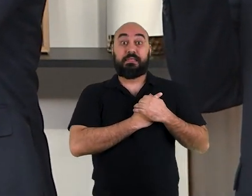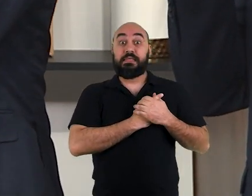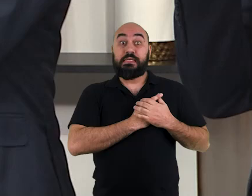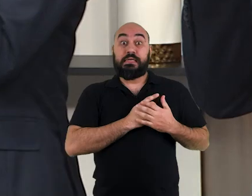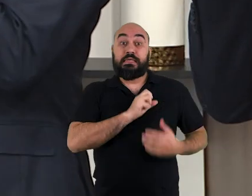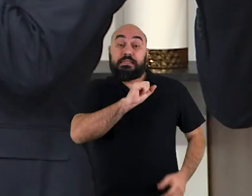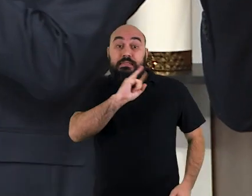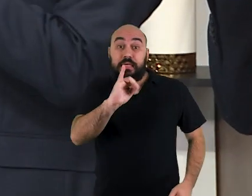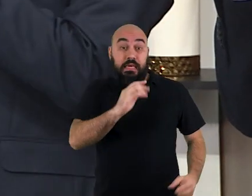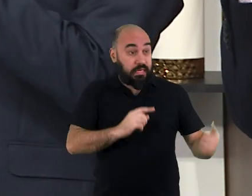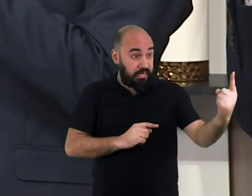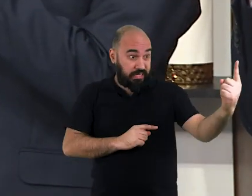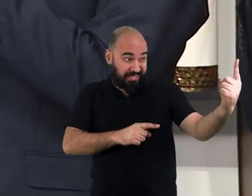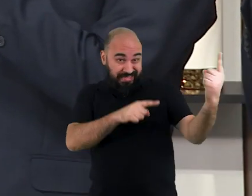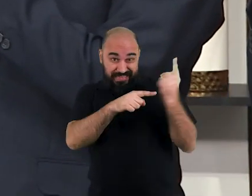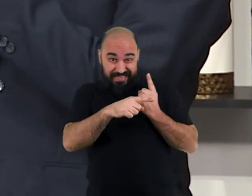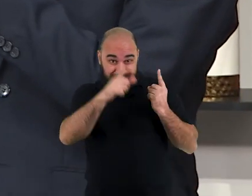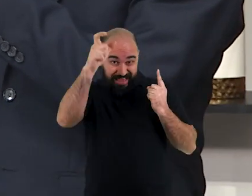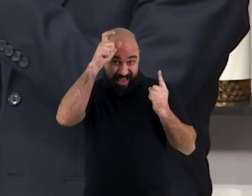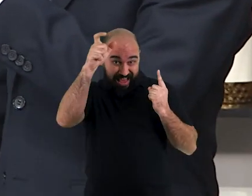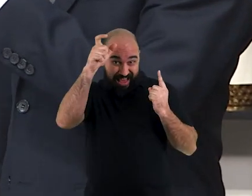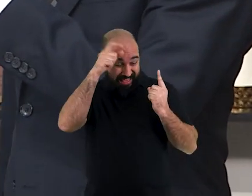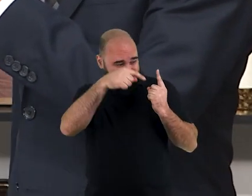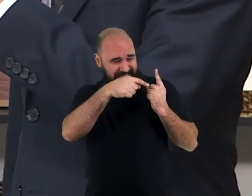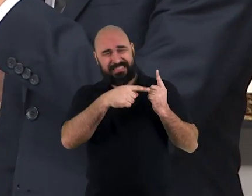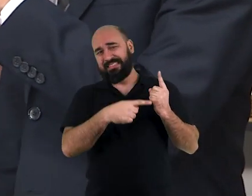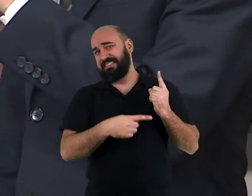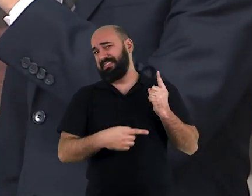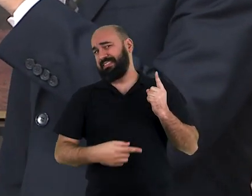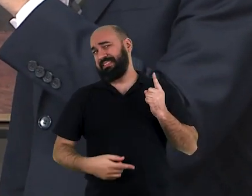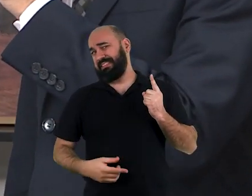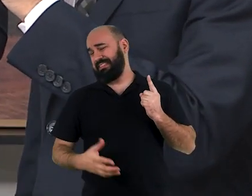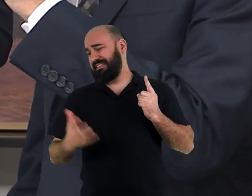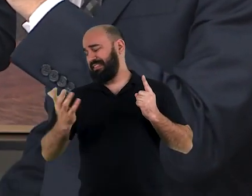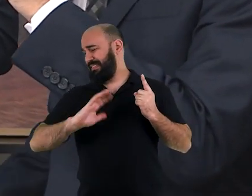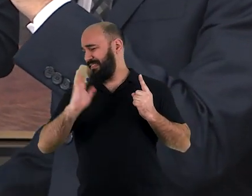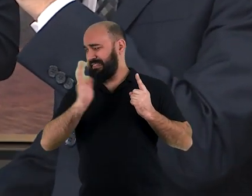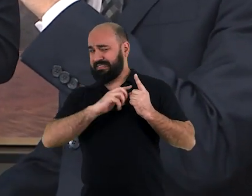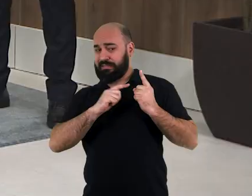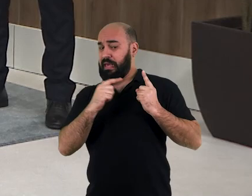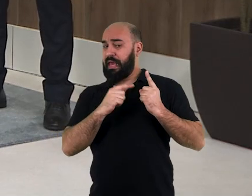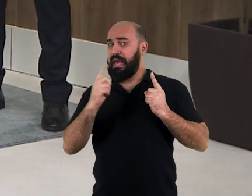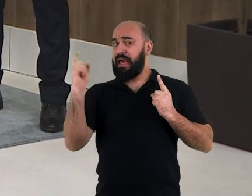coração, então já não é mais nada, não passa de